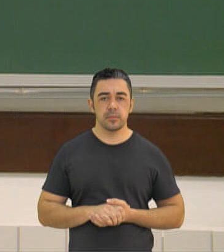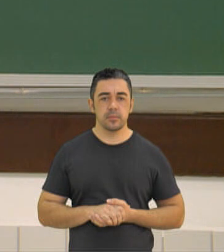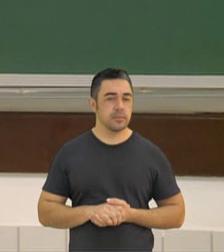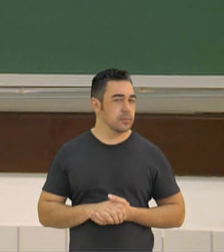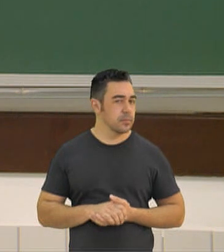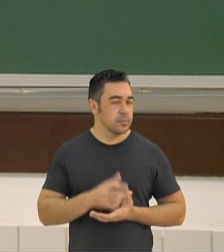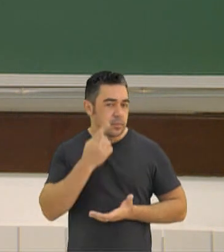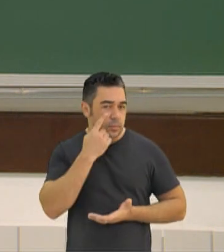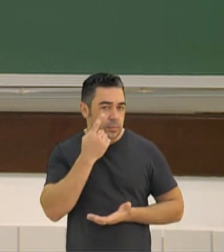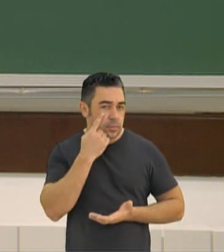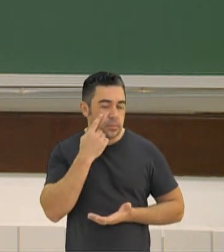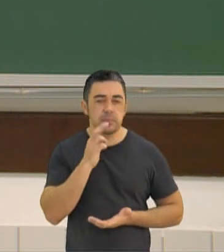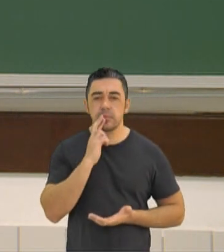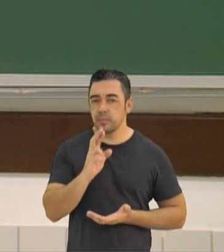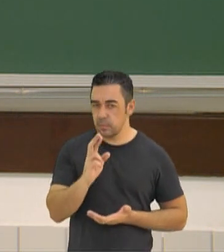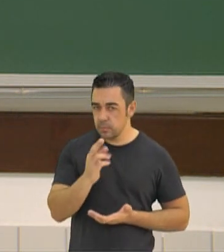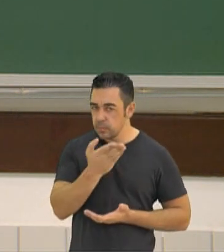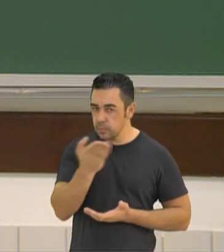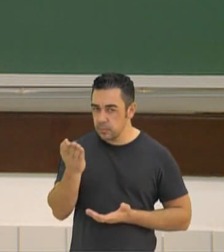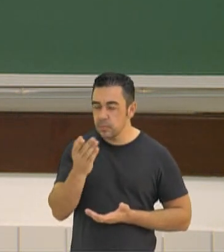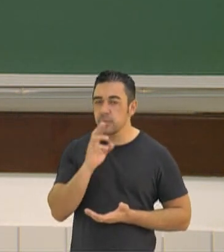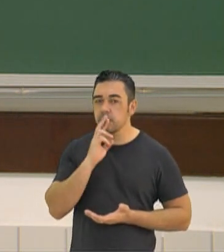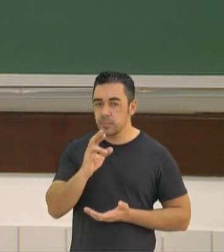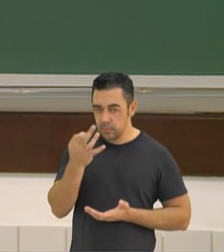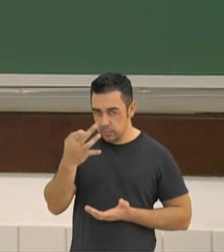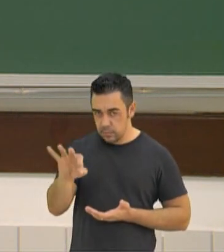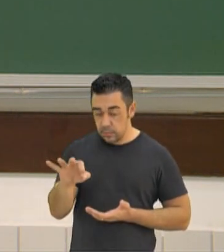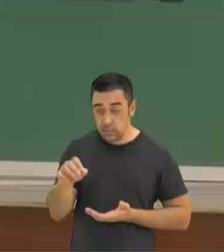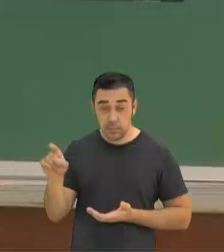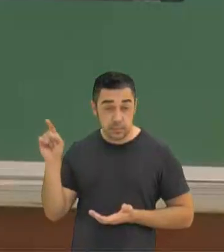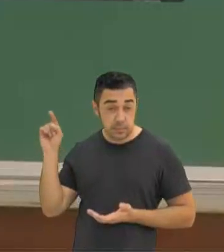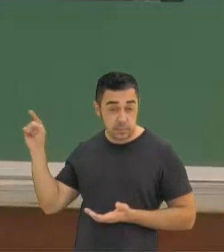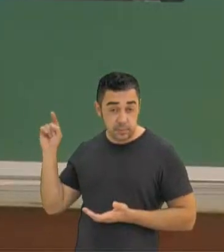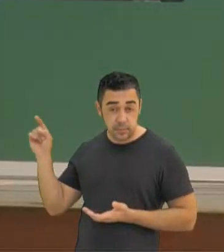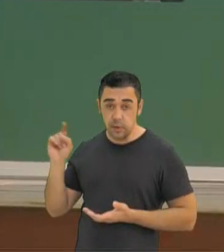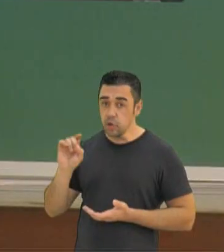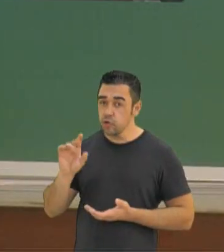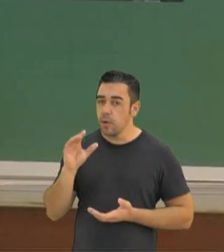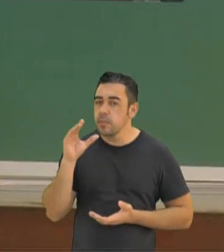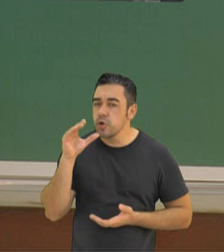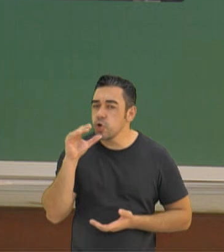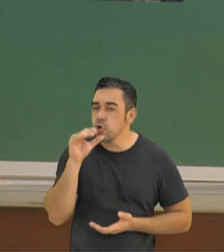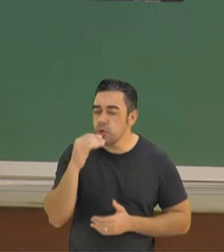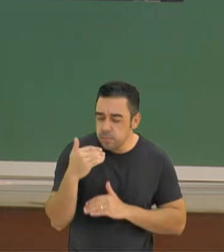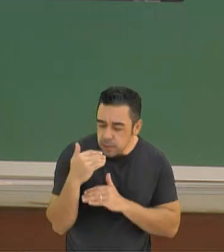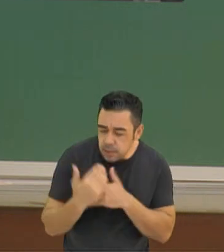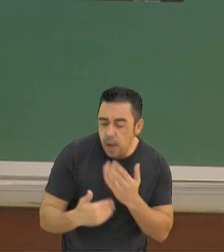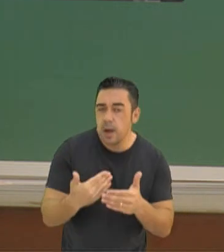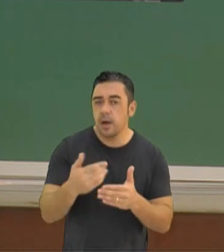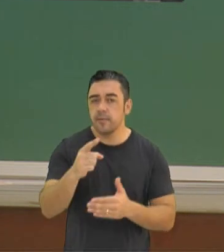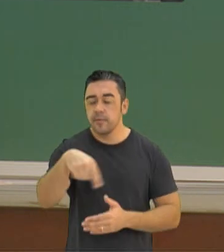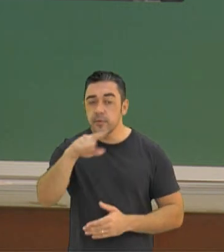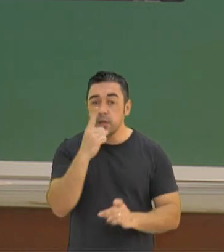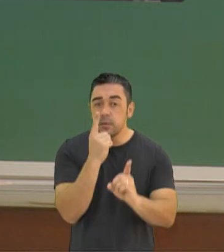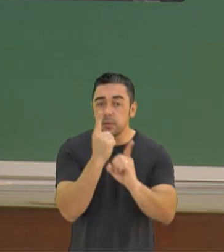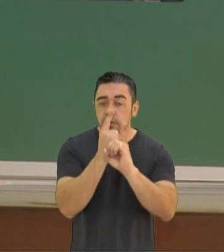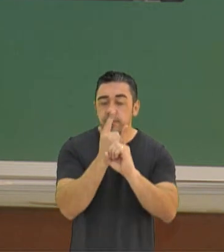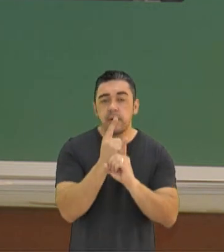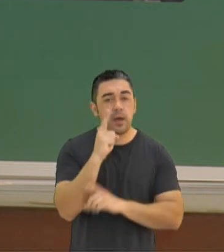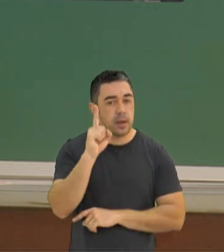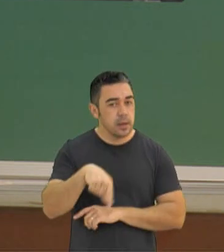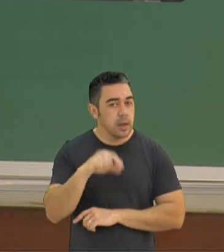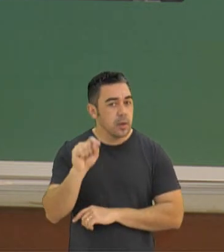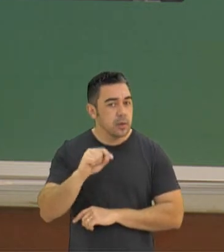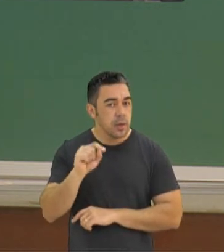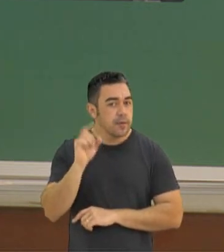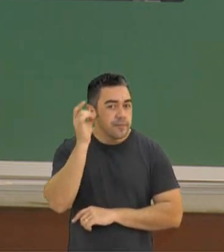Então vamos adequar, ver se vocês marcaram a alternativa correta. Essa aqui foi para aquecer as turbinas, para vocês identificarem uma questão